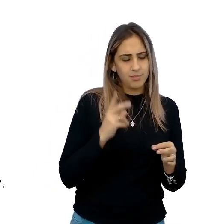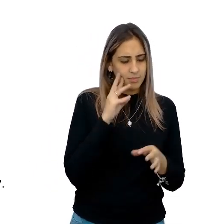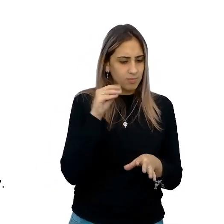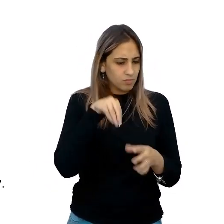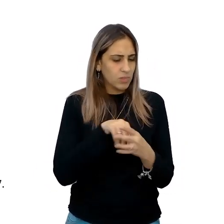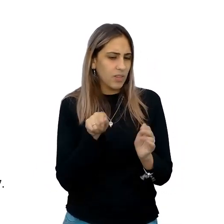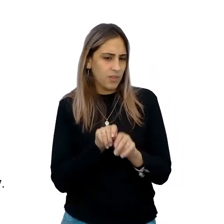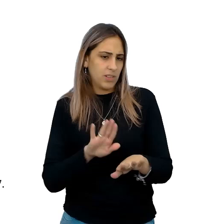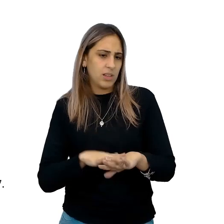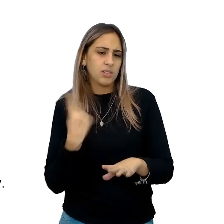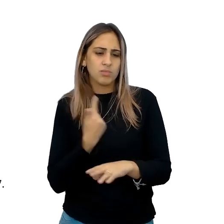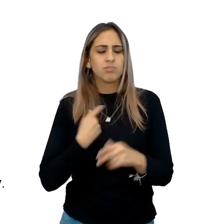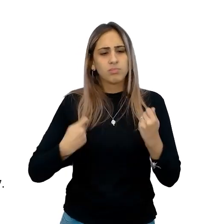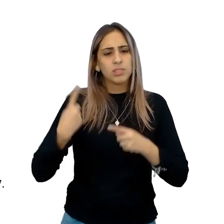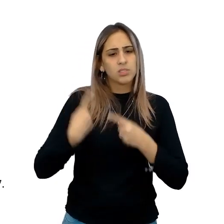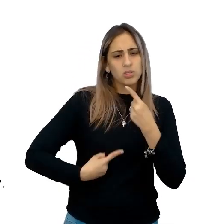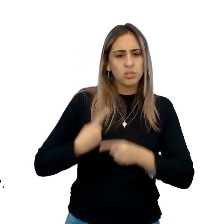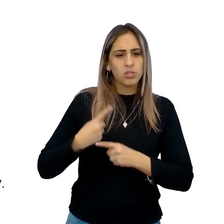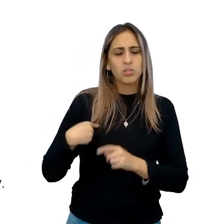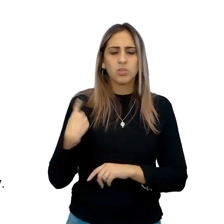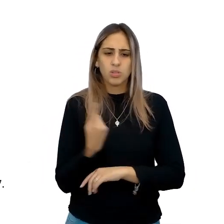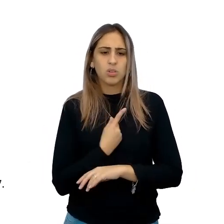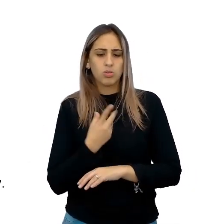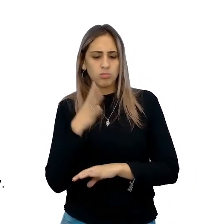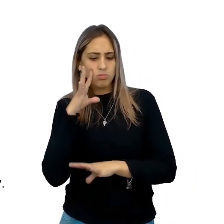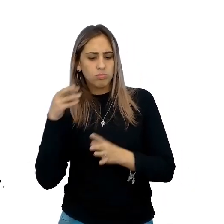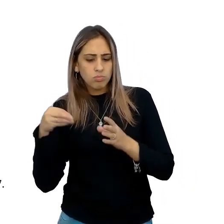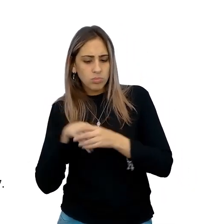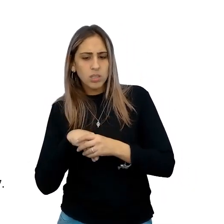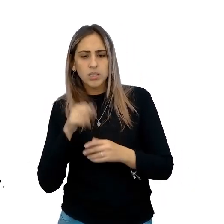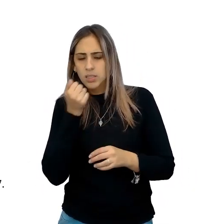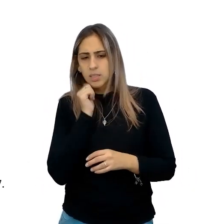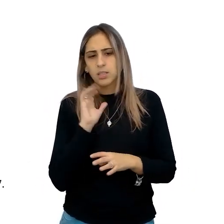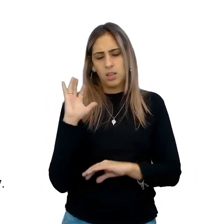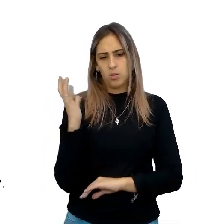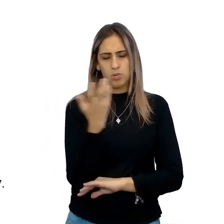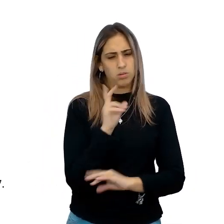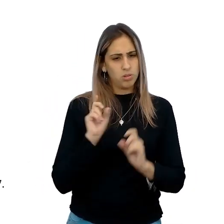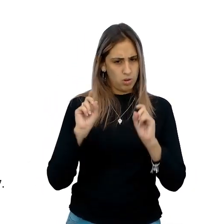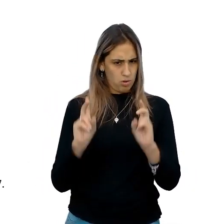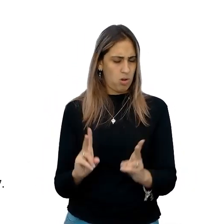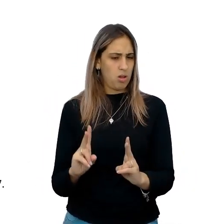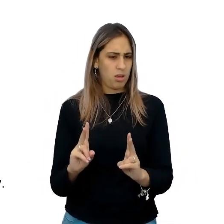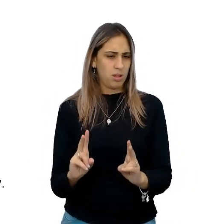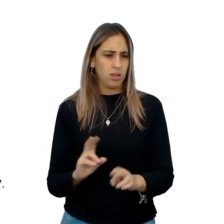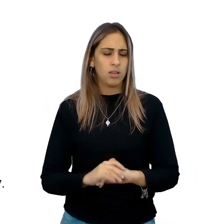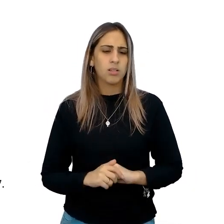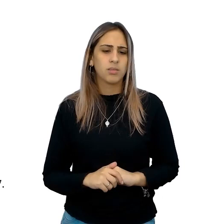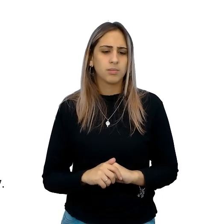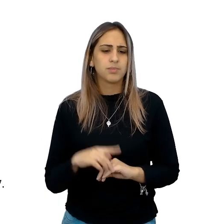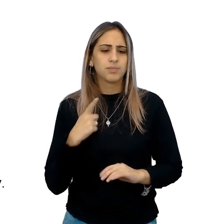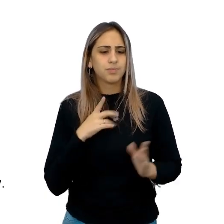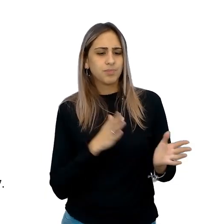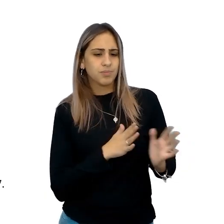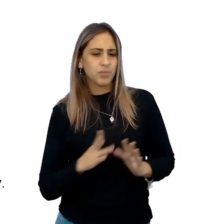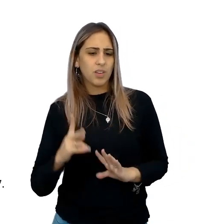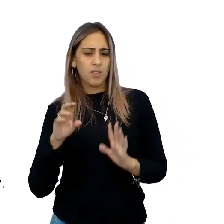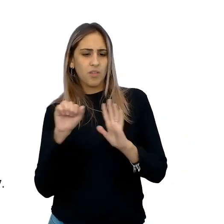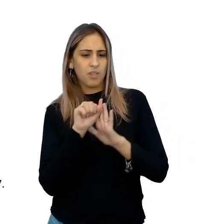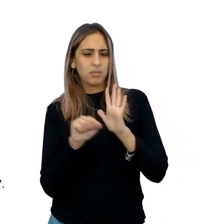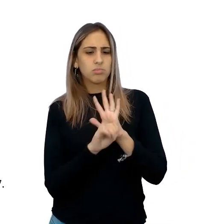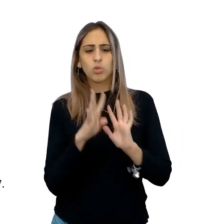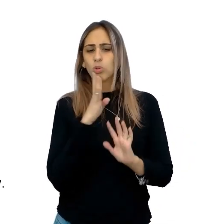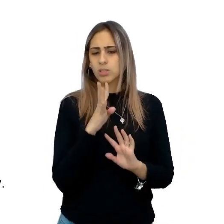inserido e a gente precisa discutir isso, sendo nós professores de ciências da natureza, tá bem? Além de que tem o processo de validação